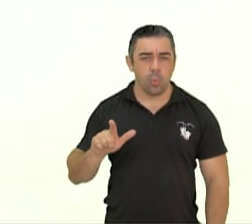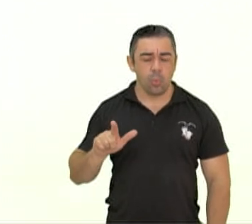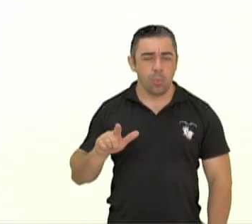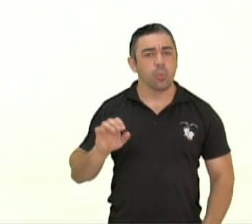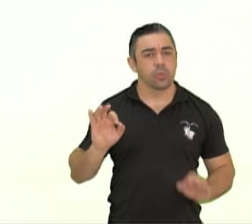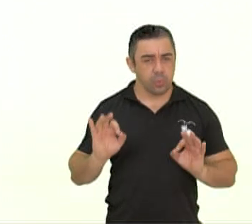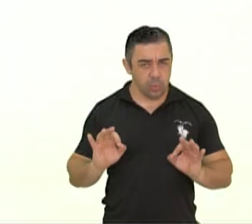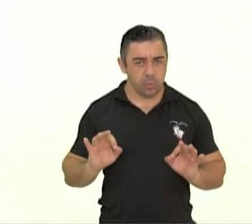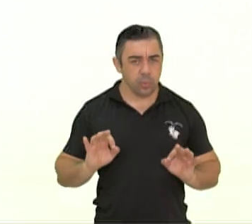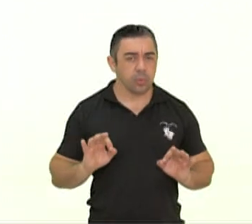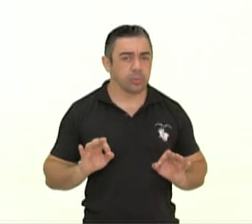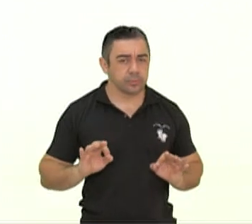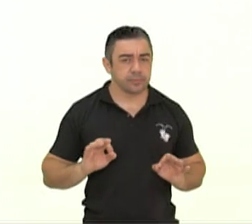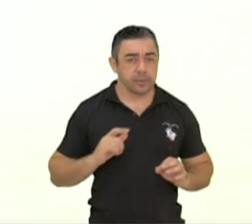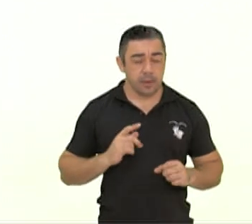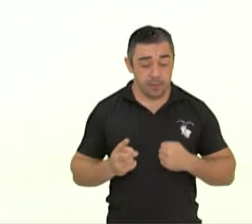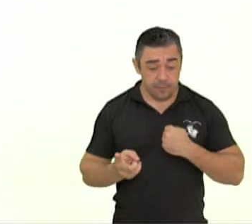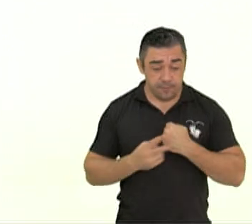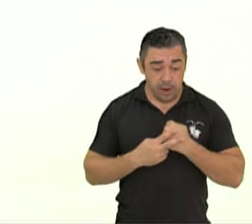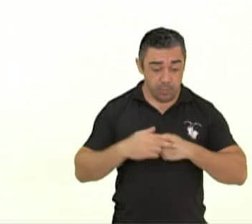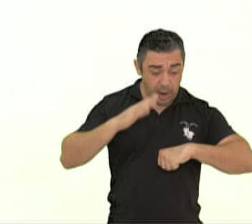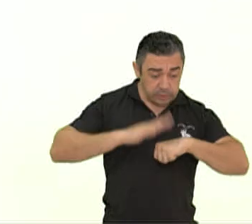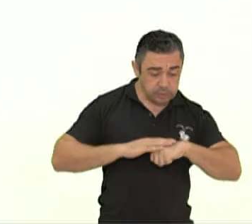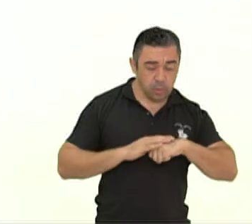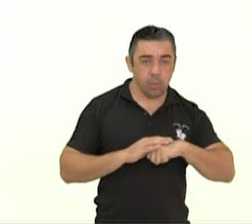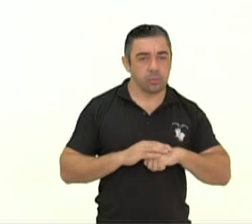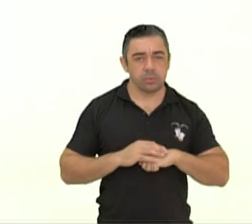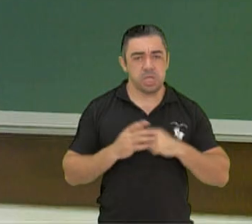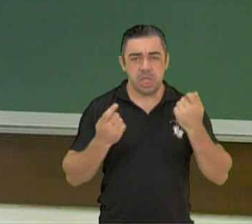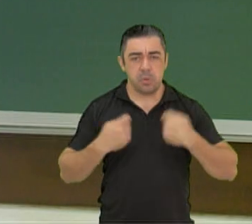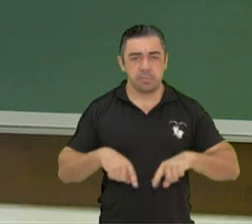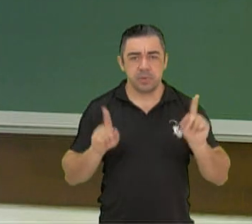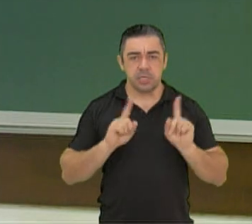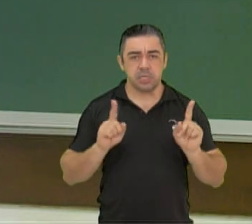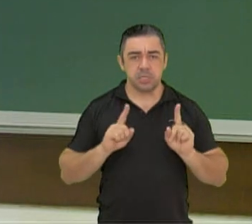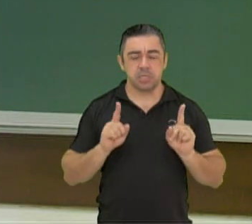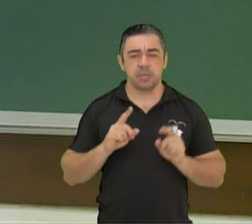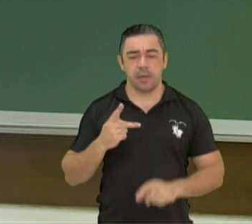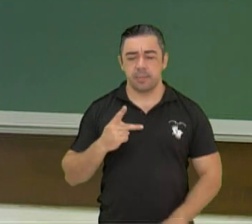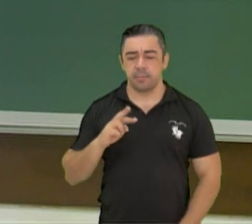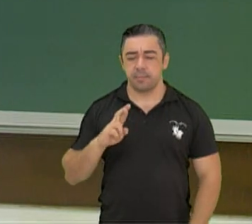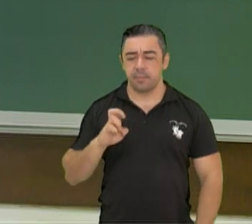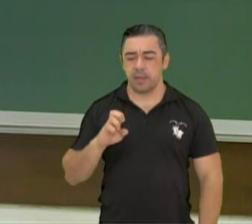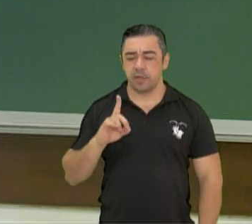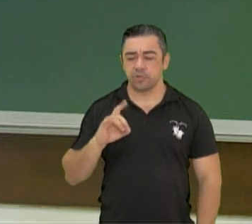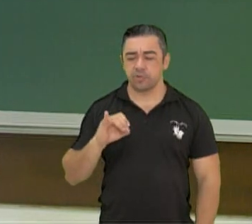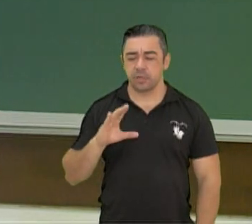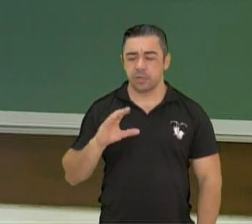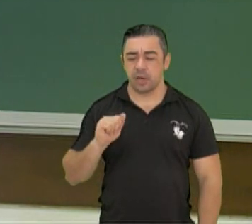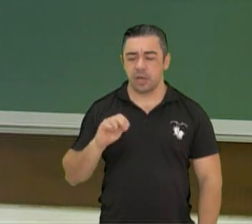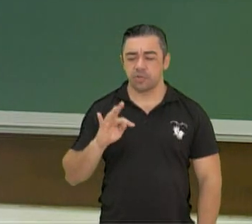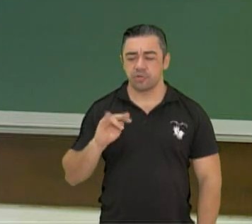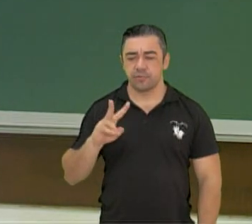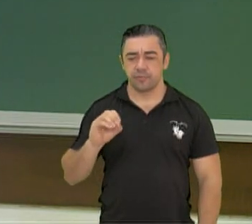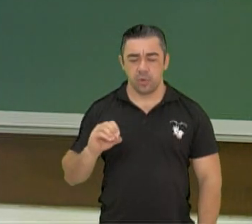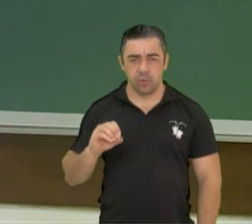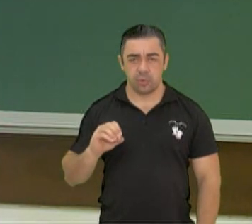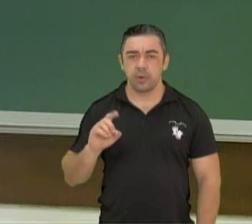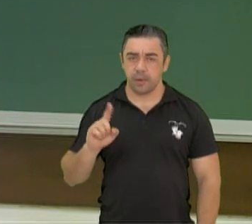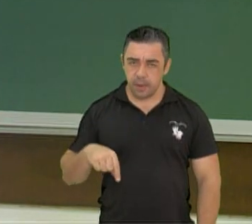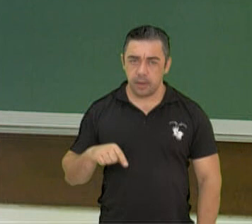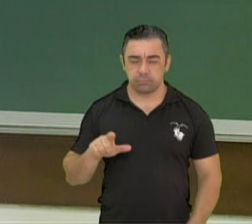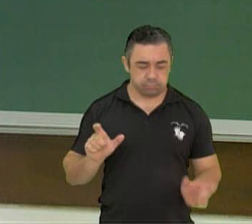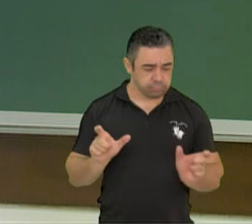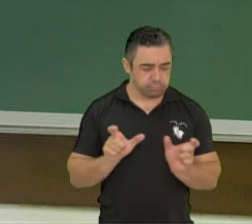verbal, tem que ter um verbo de ação sem predicativo. É o que vai determinar um predicado do